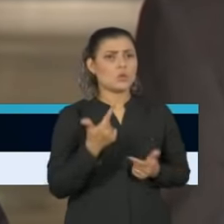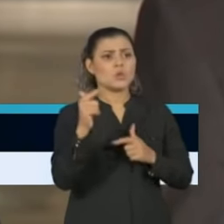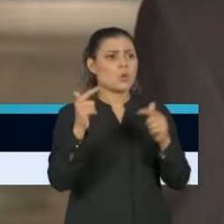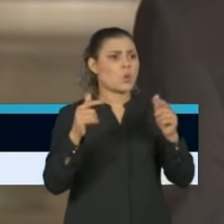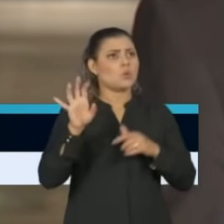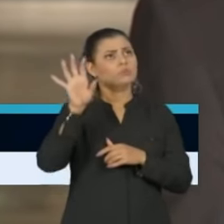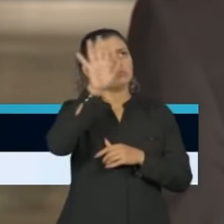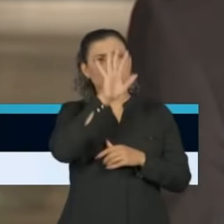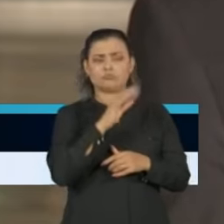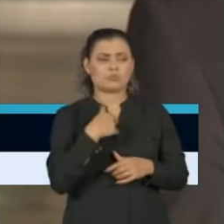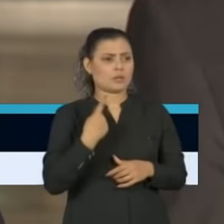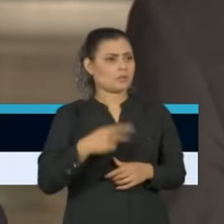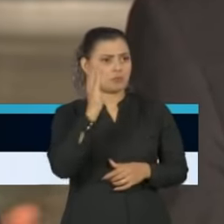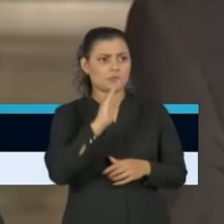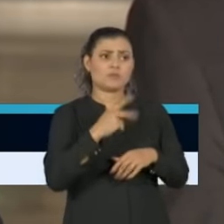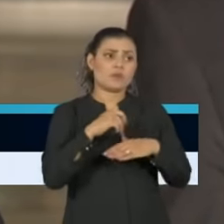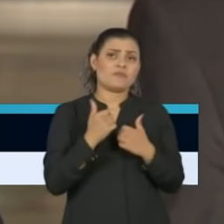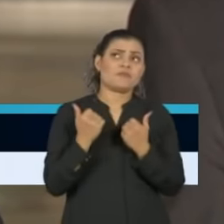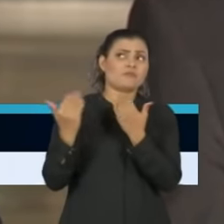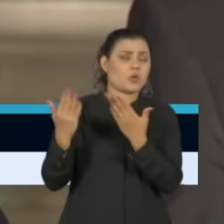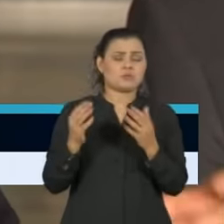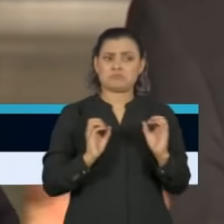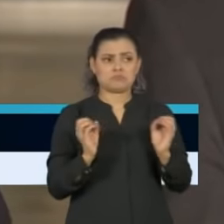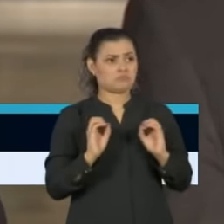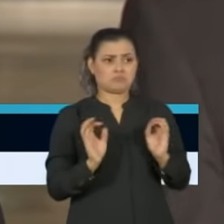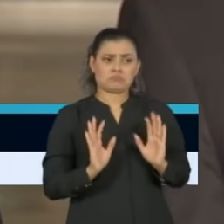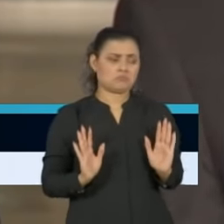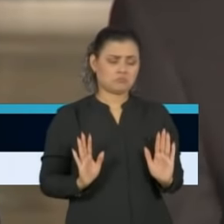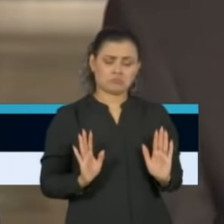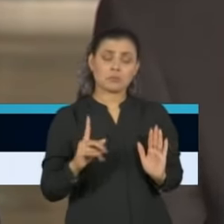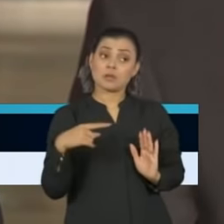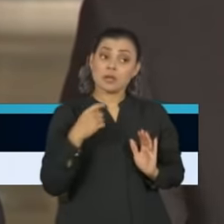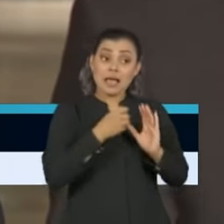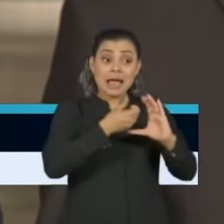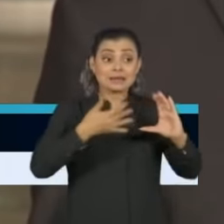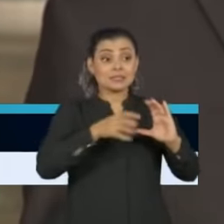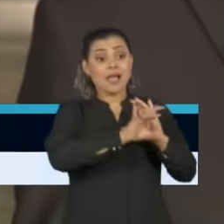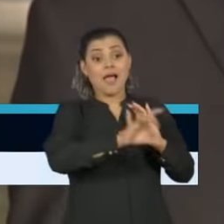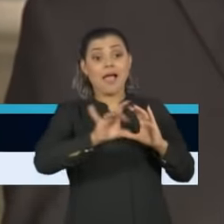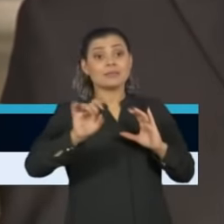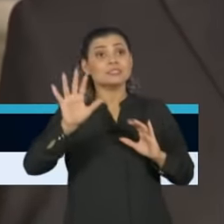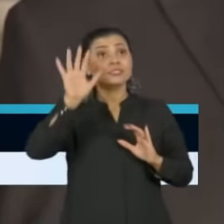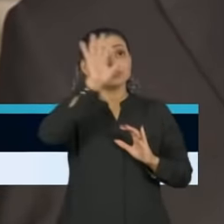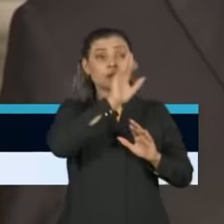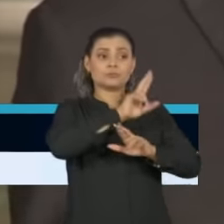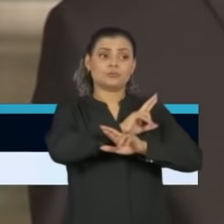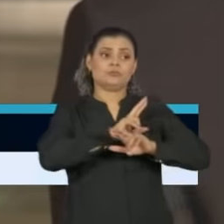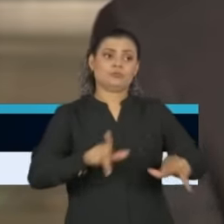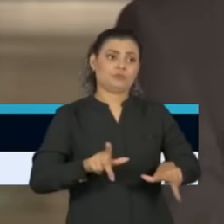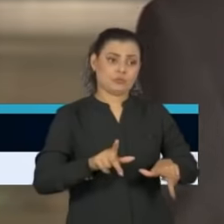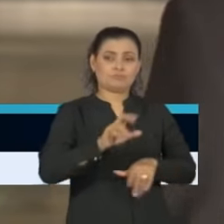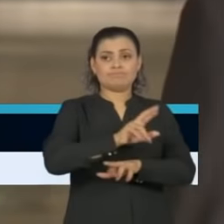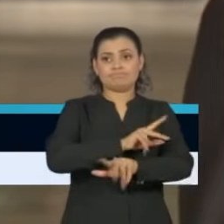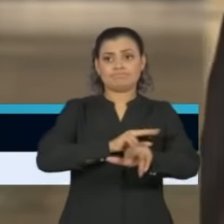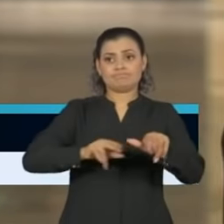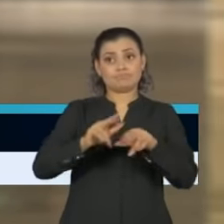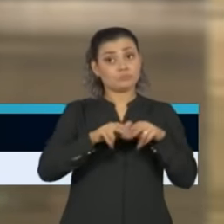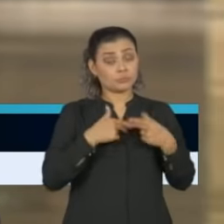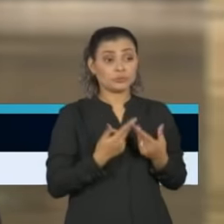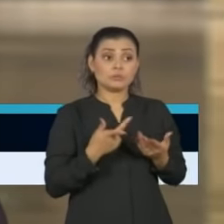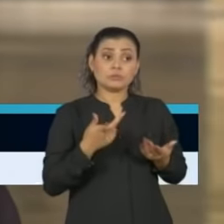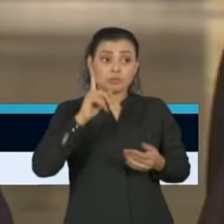outras regiões fora do Brasil e mesmo dentro do Brasil. A cada característica de cada estado, de cada região, deve ser observada. Esse